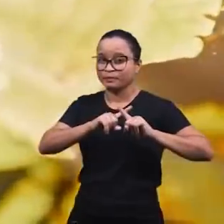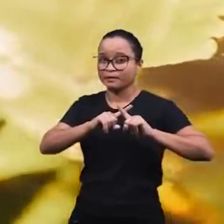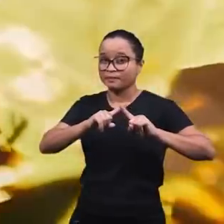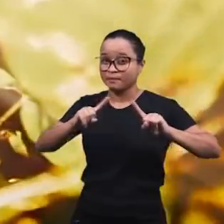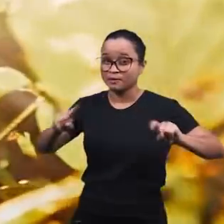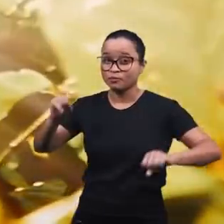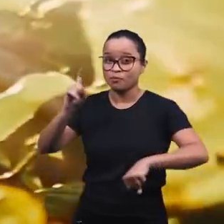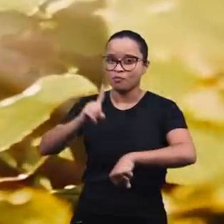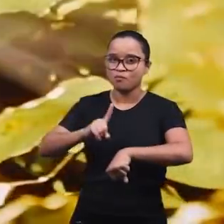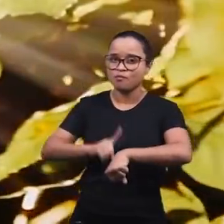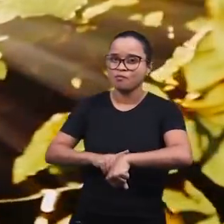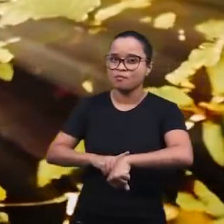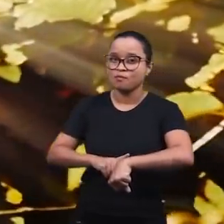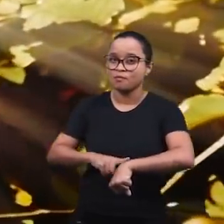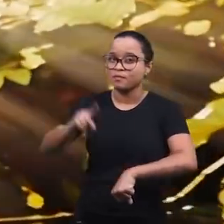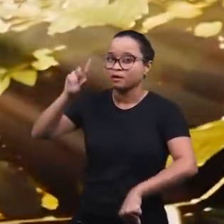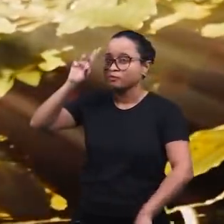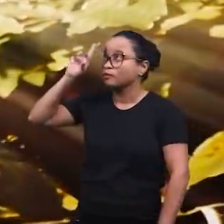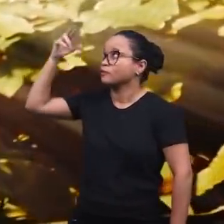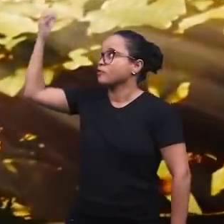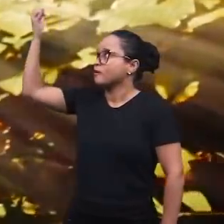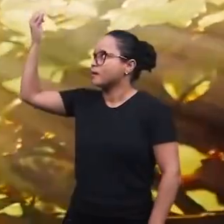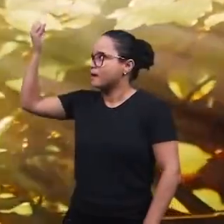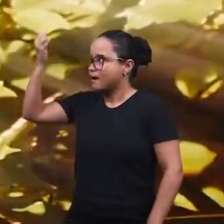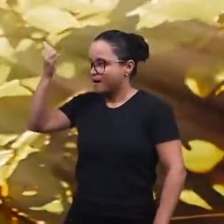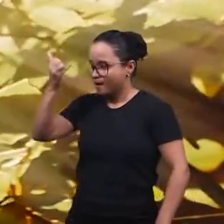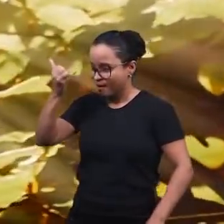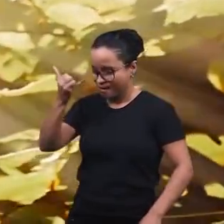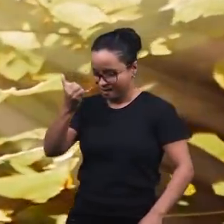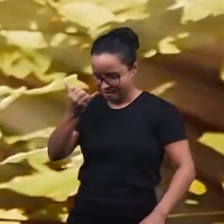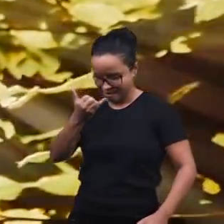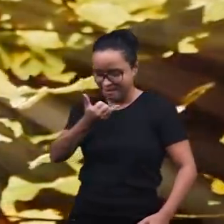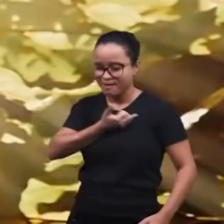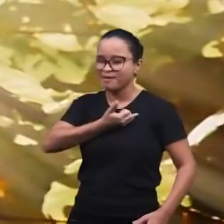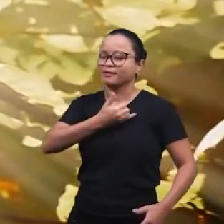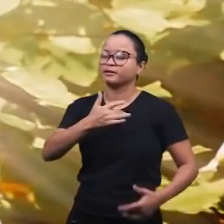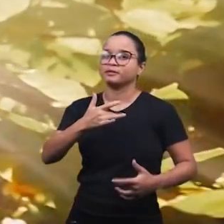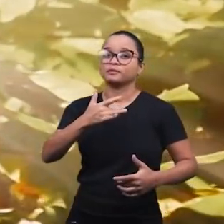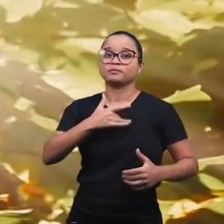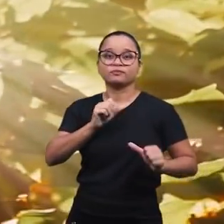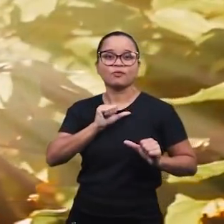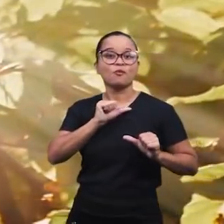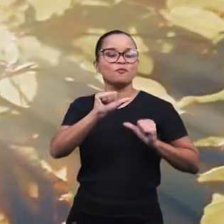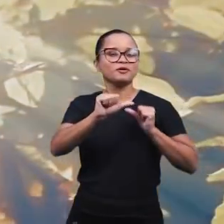Só uma voz me consola,